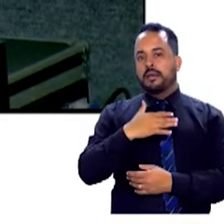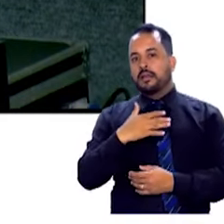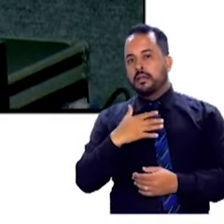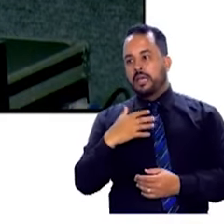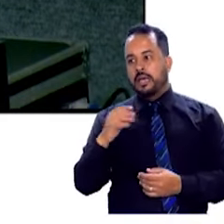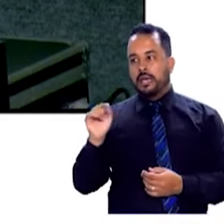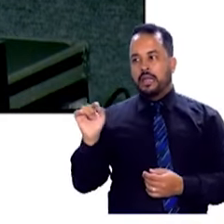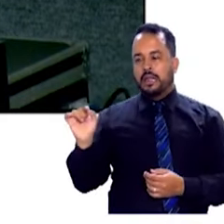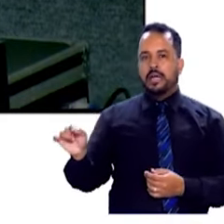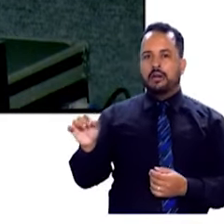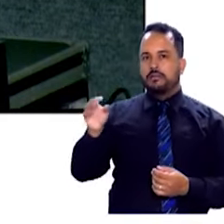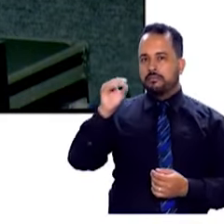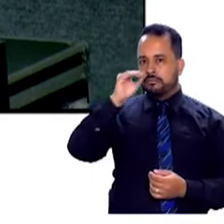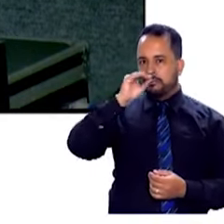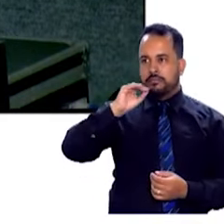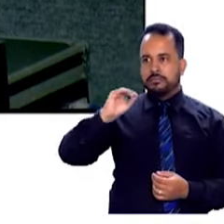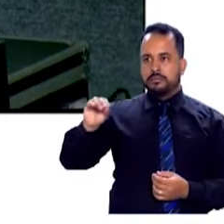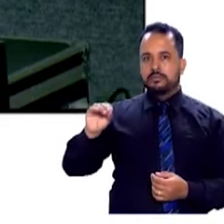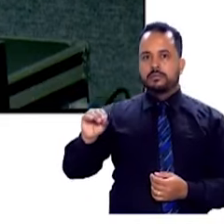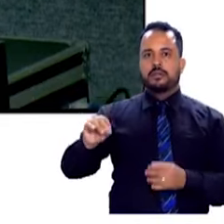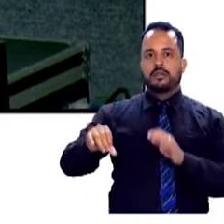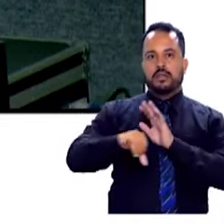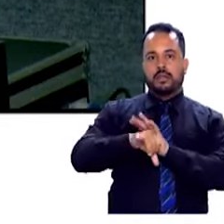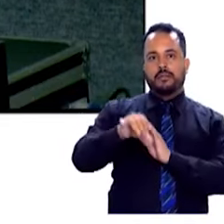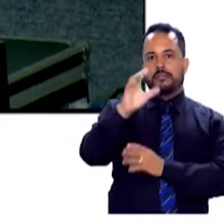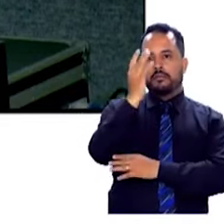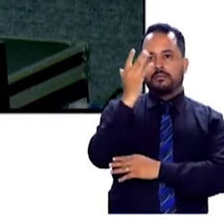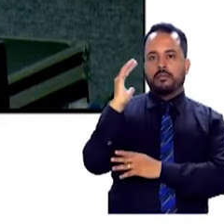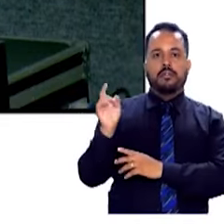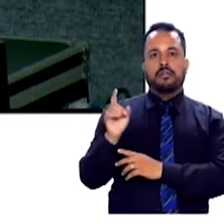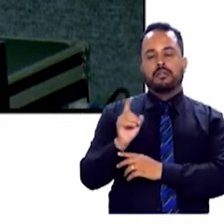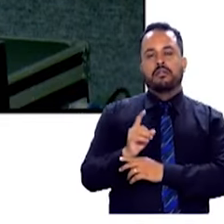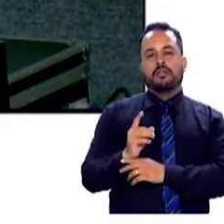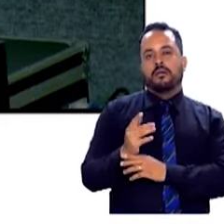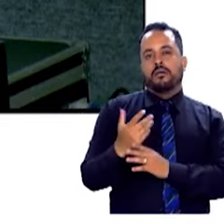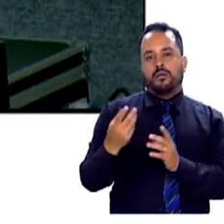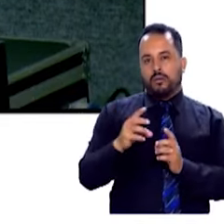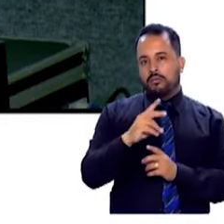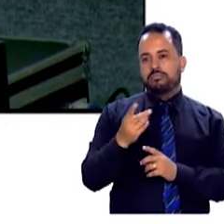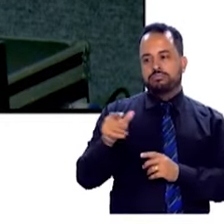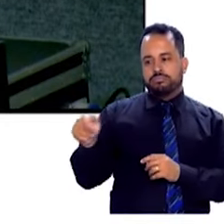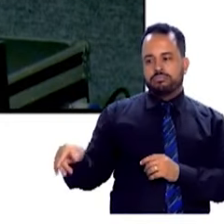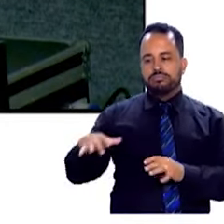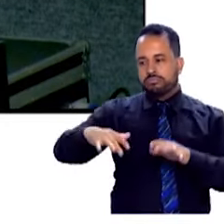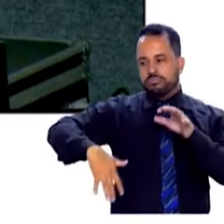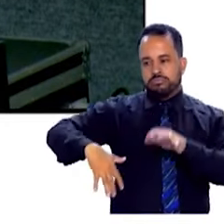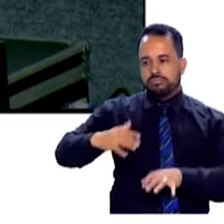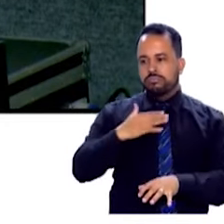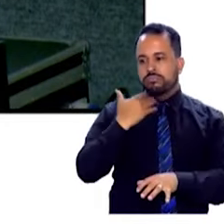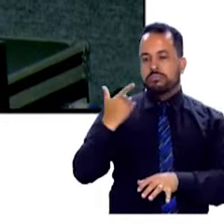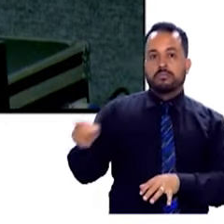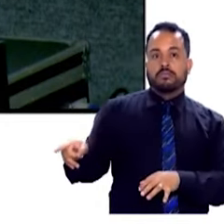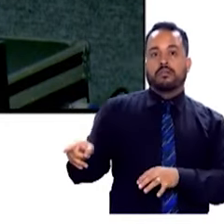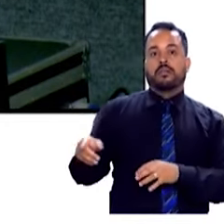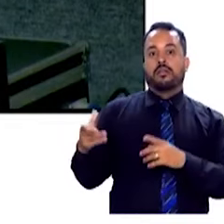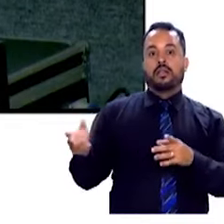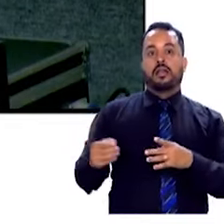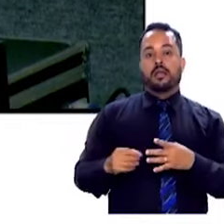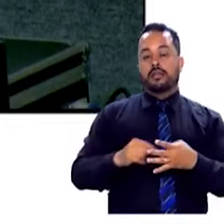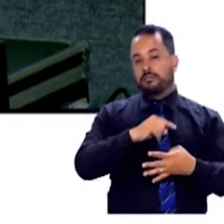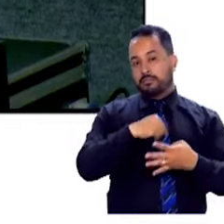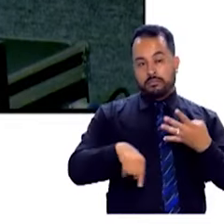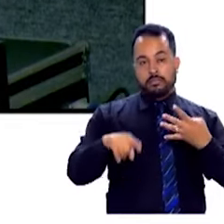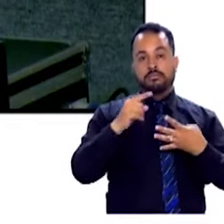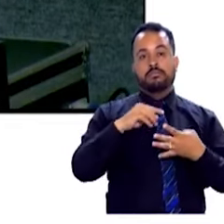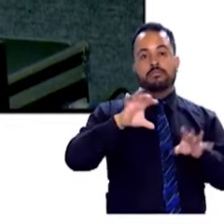Eles teriam visto que isso não é um caso de murder então Eh o que o tribunal posterior fez foi olhar pra formulação que o tribunal anterior deu da sua